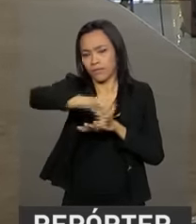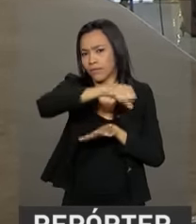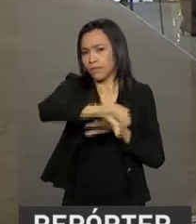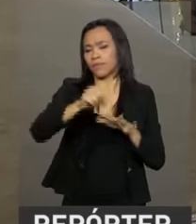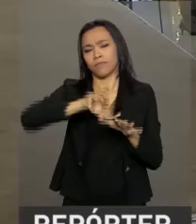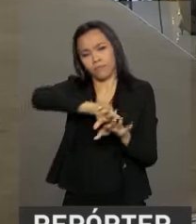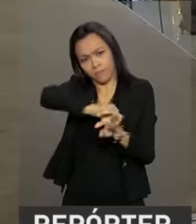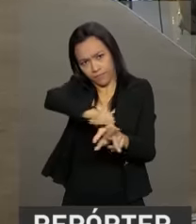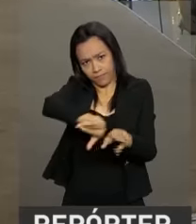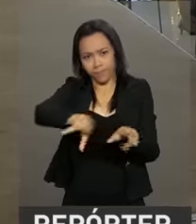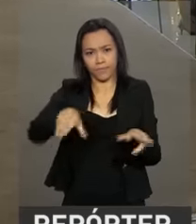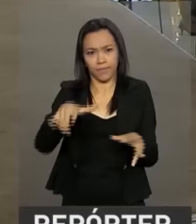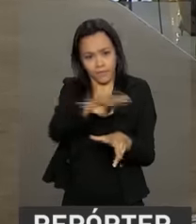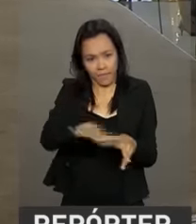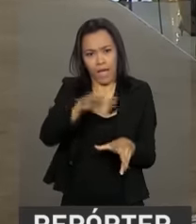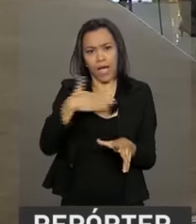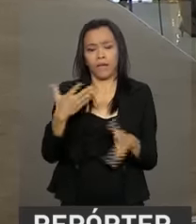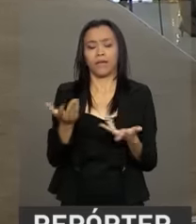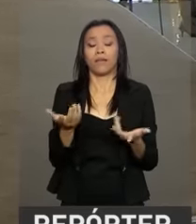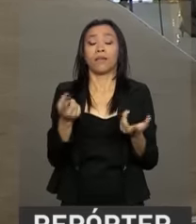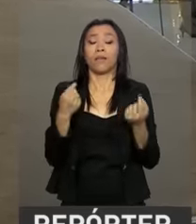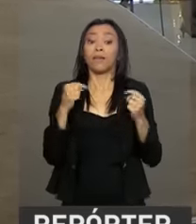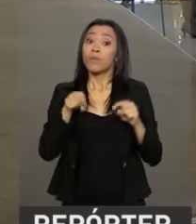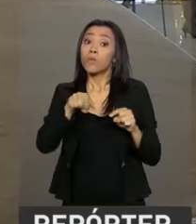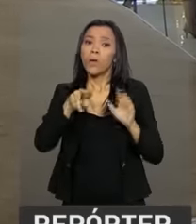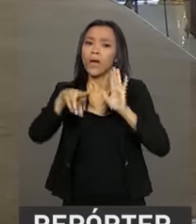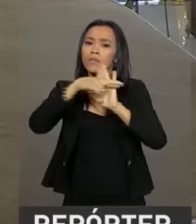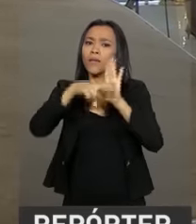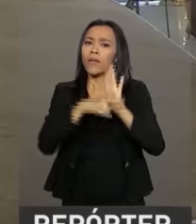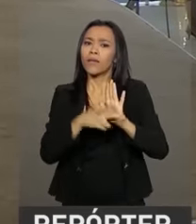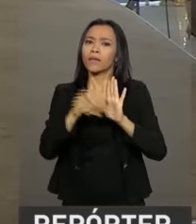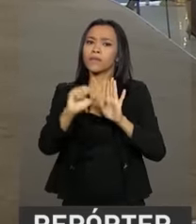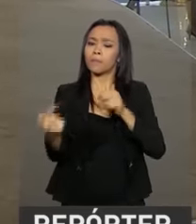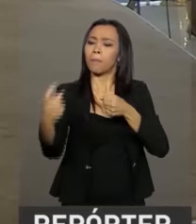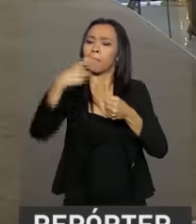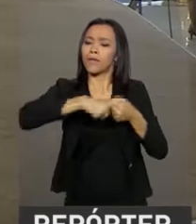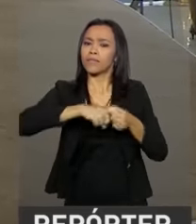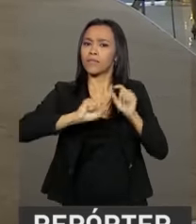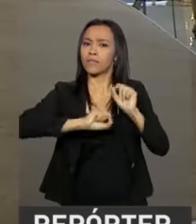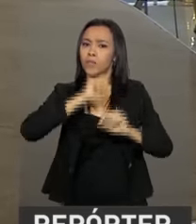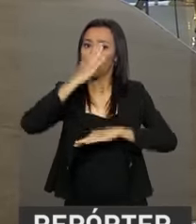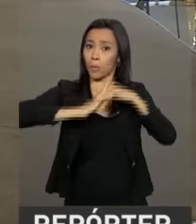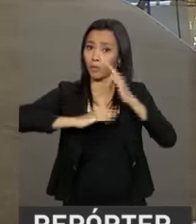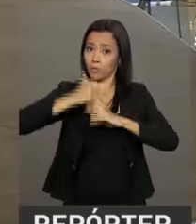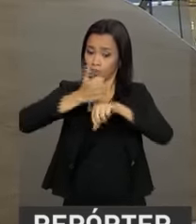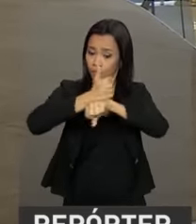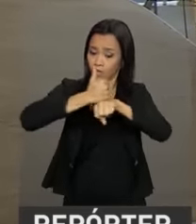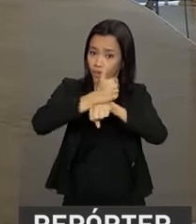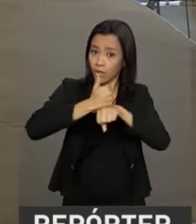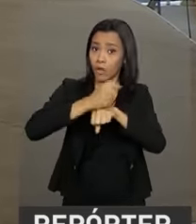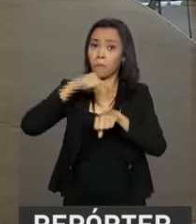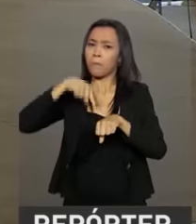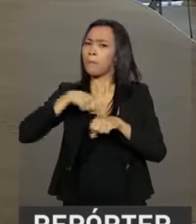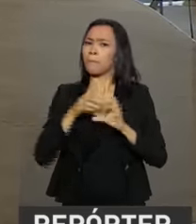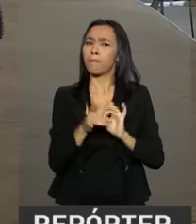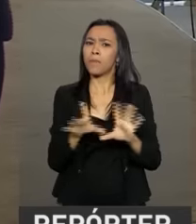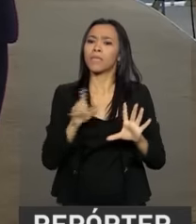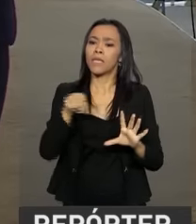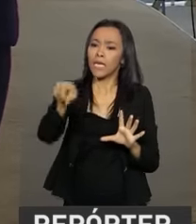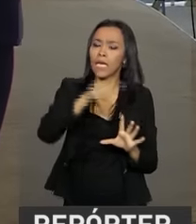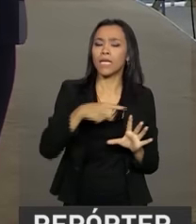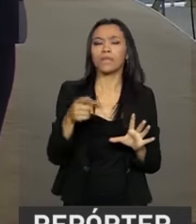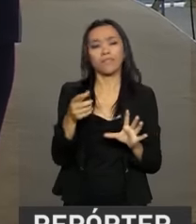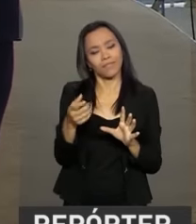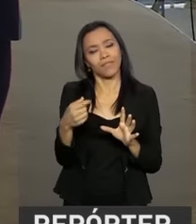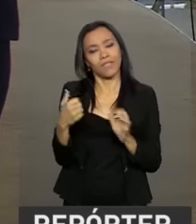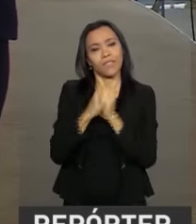manicures, depiladores e maquiadores. A norma cria as figuras do salão parceiro e do do profissional parceiro e permite que eles façam adesão ao